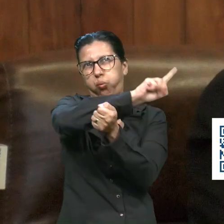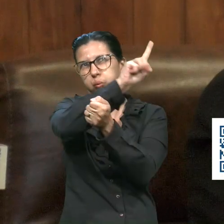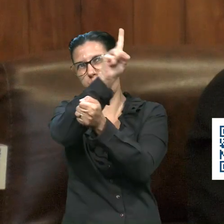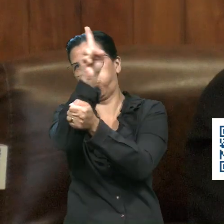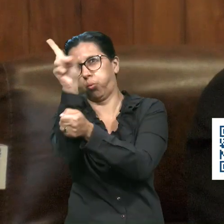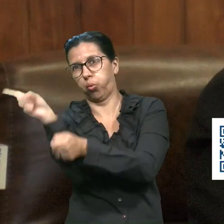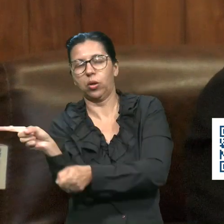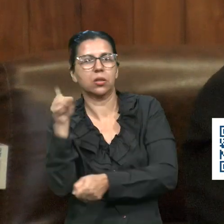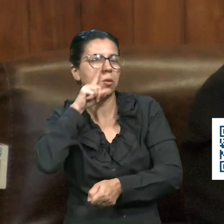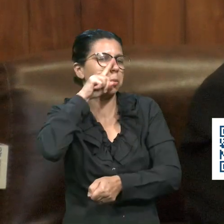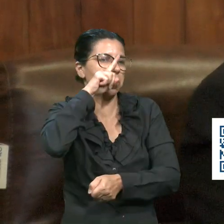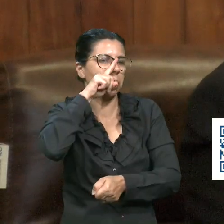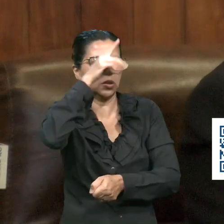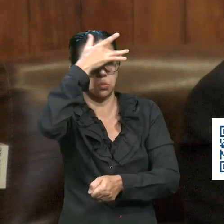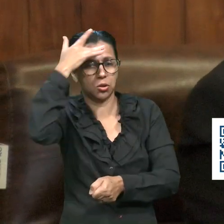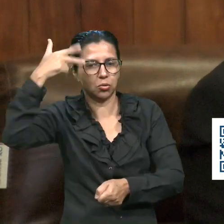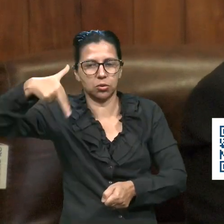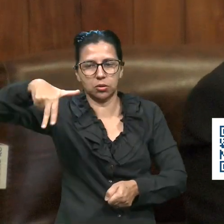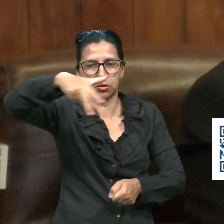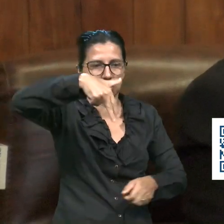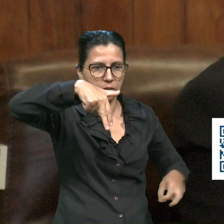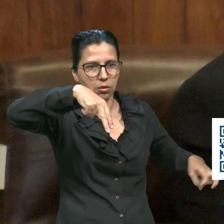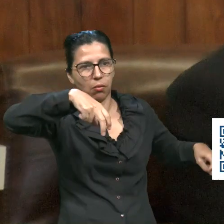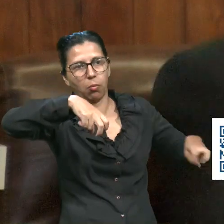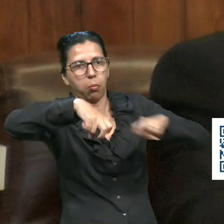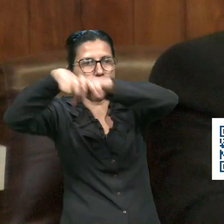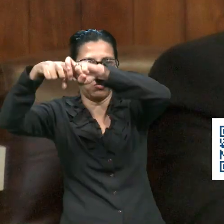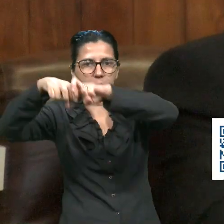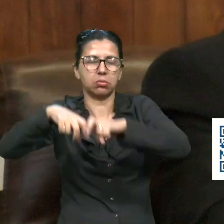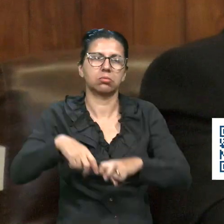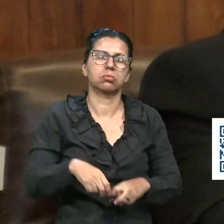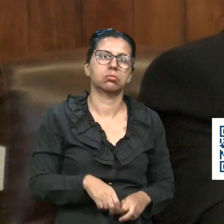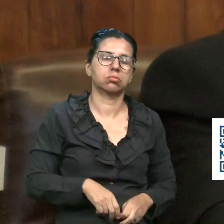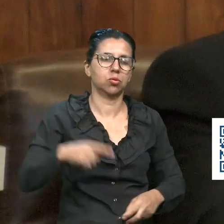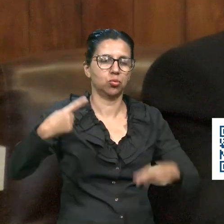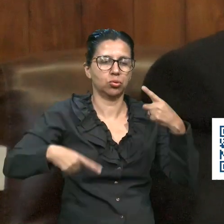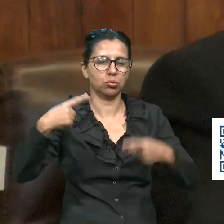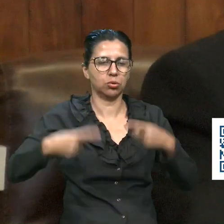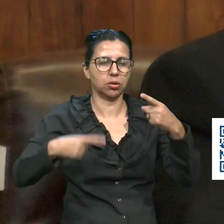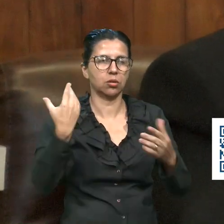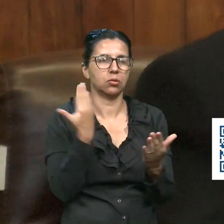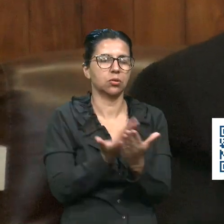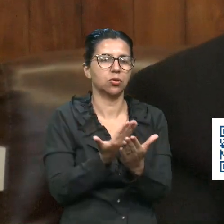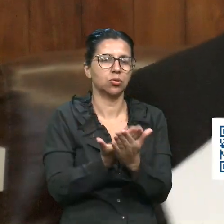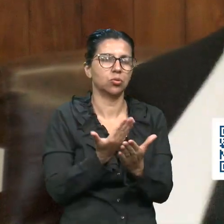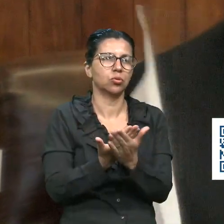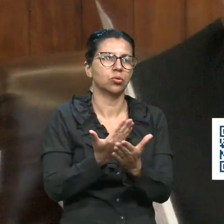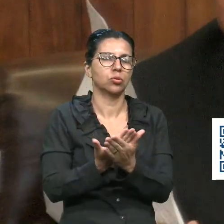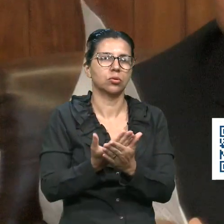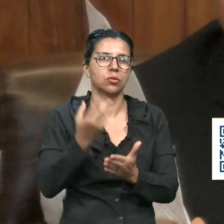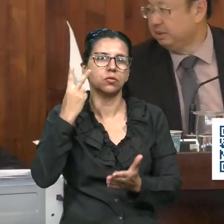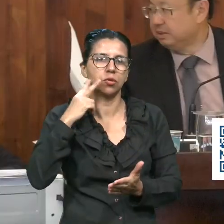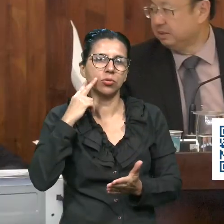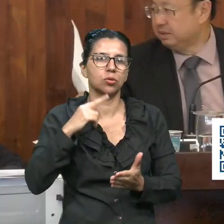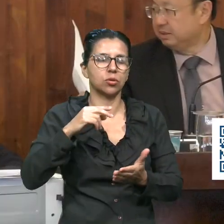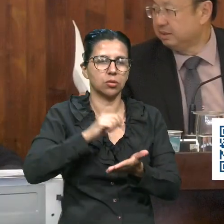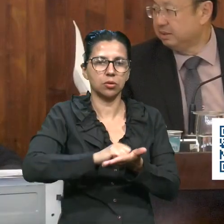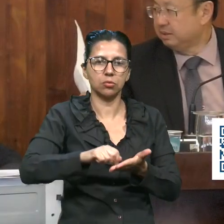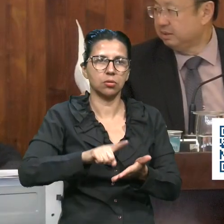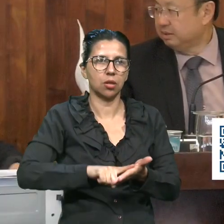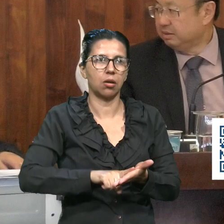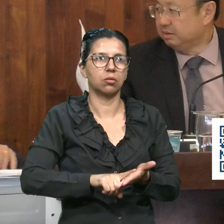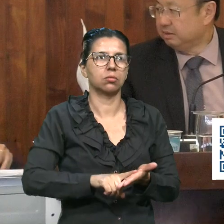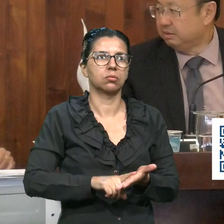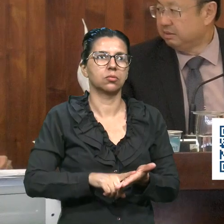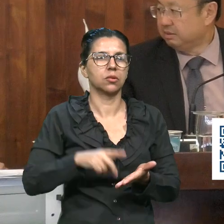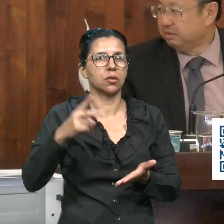risco a vida dos moradores que por ali transitam. Em discussão, requerimento. Não havendo vereadores inscritos, está em discussão, está em